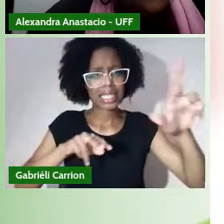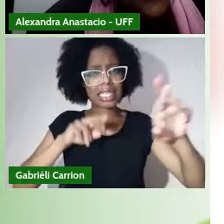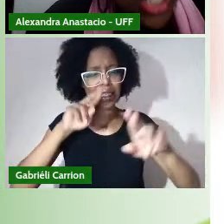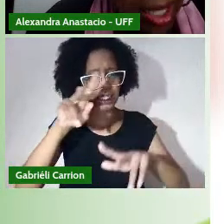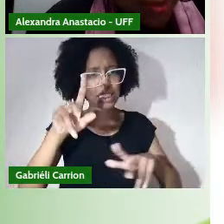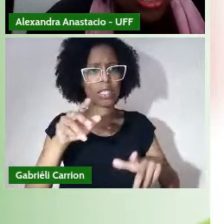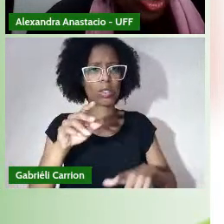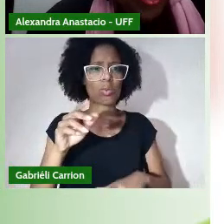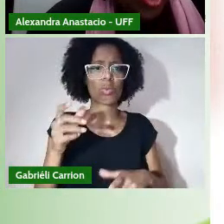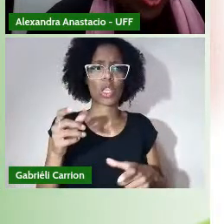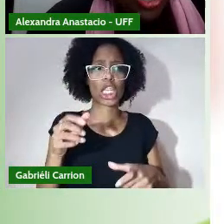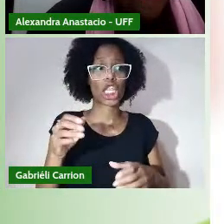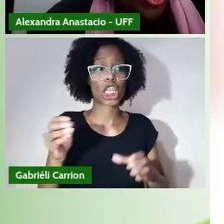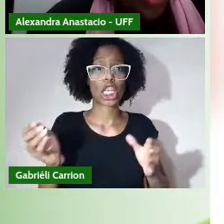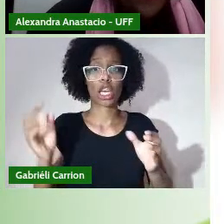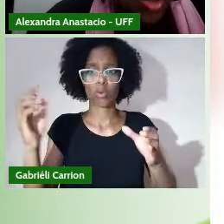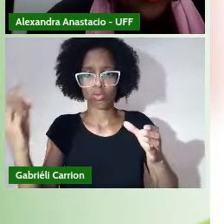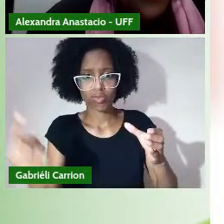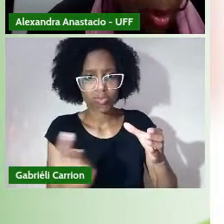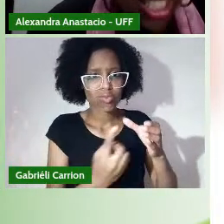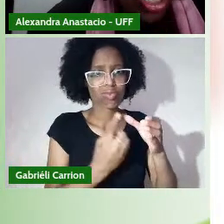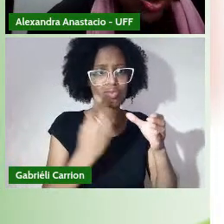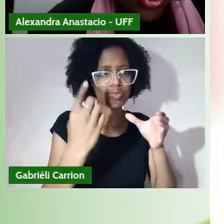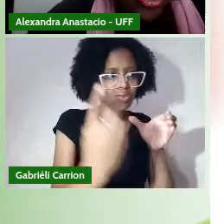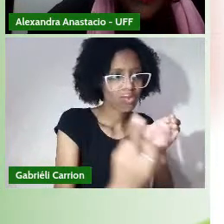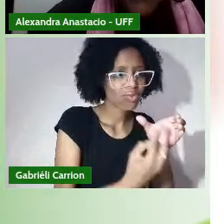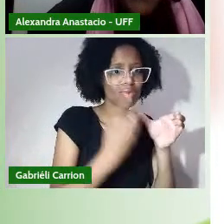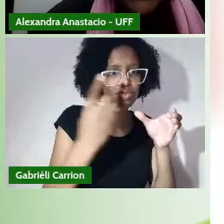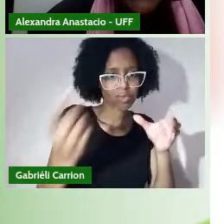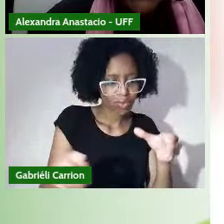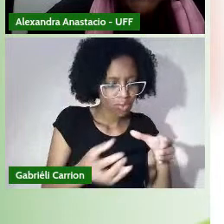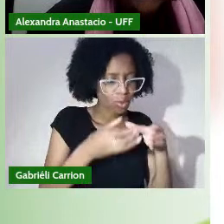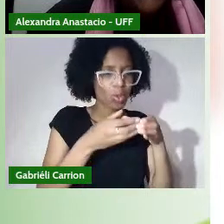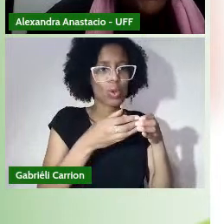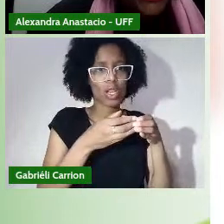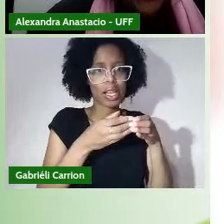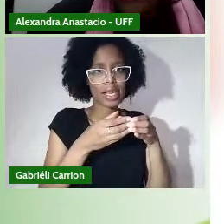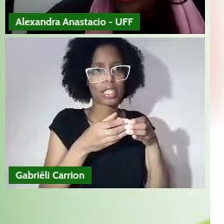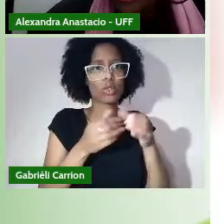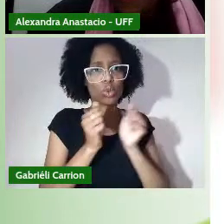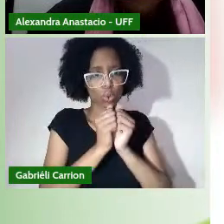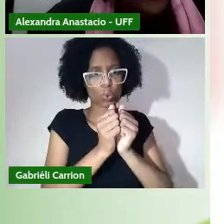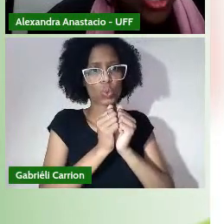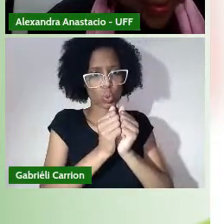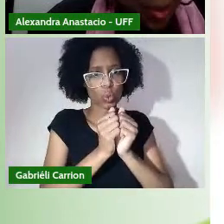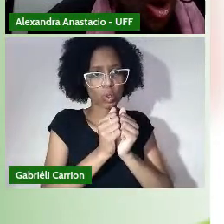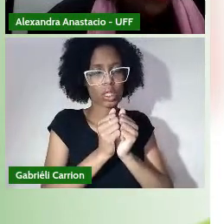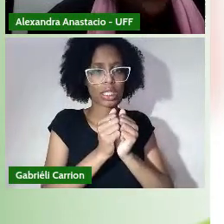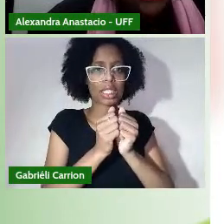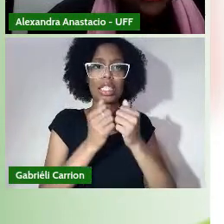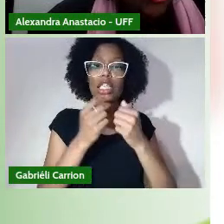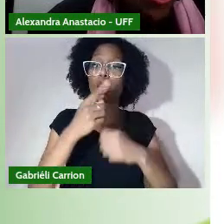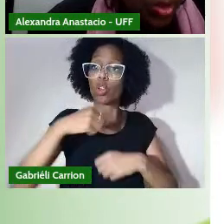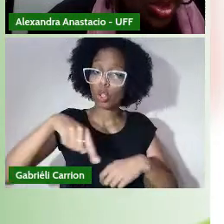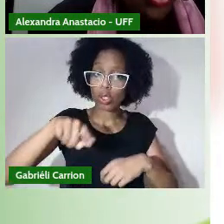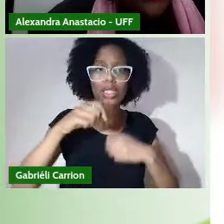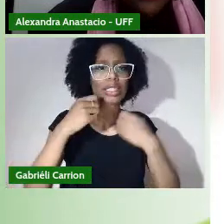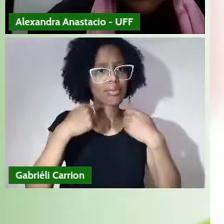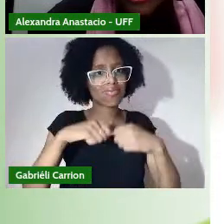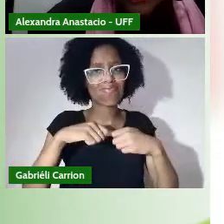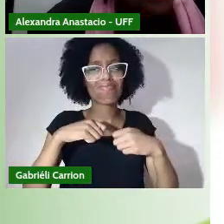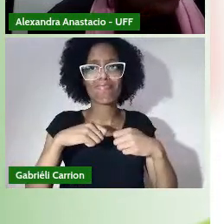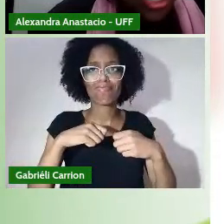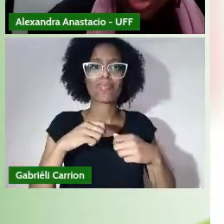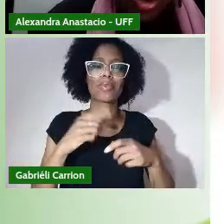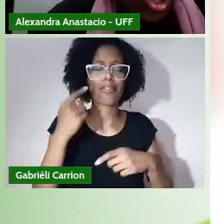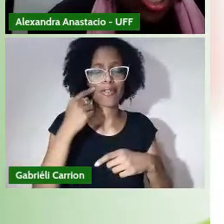isso, para incluir mais as pessoas. A empatia pressupõe a inclusão. Né? Então, por isso, eu acho também muito simbólico, eu agradeço muito,